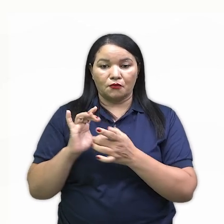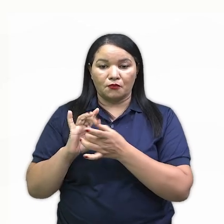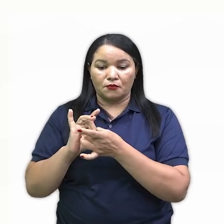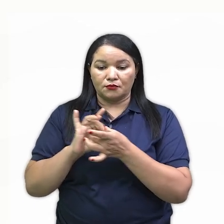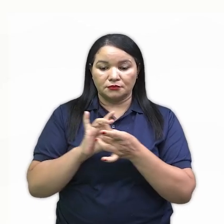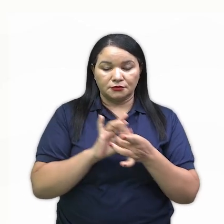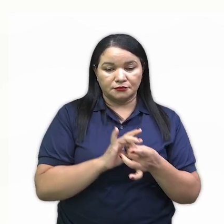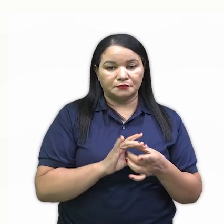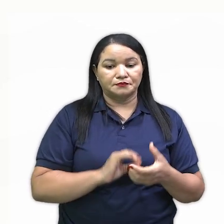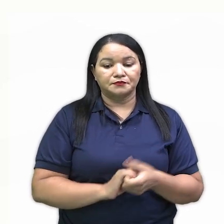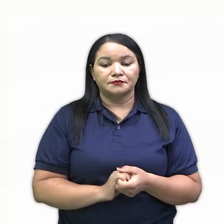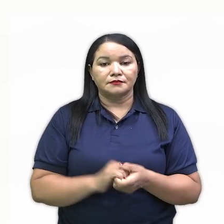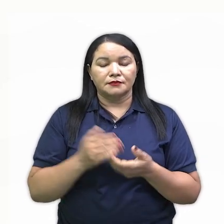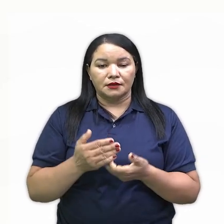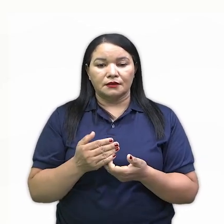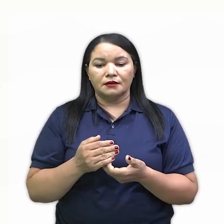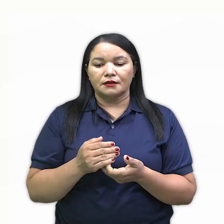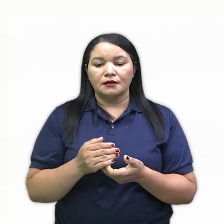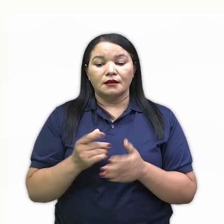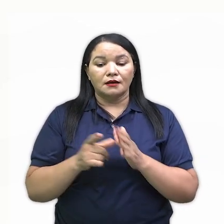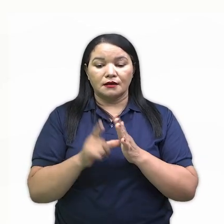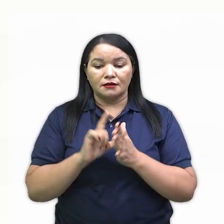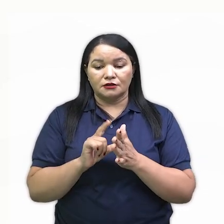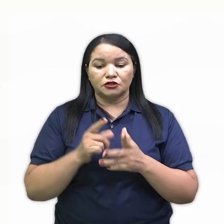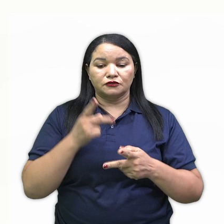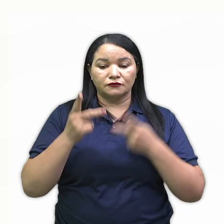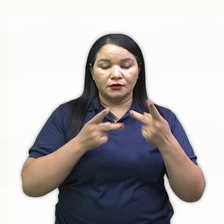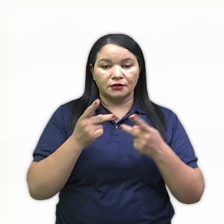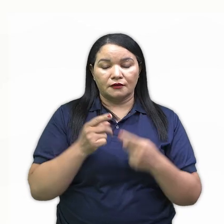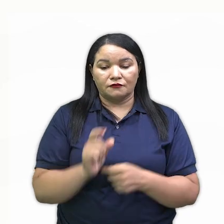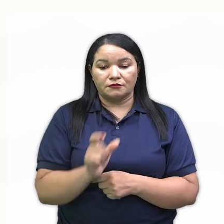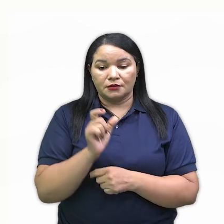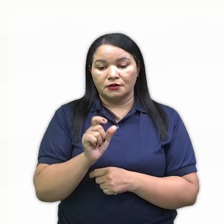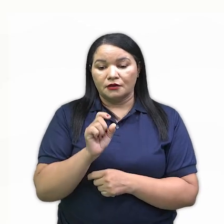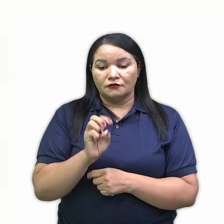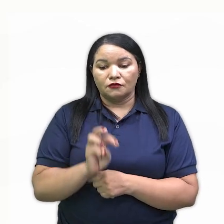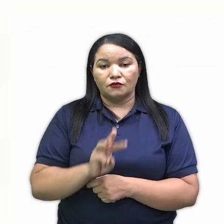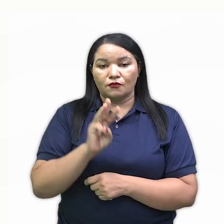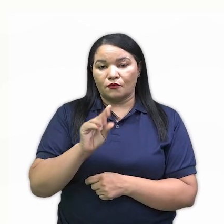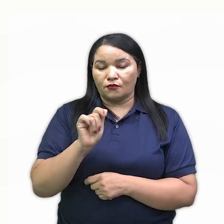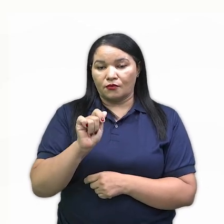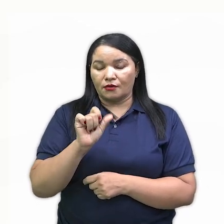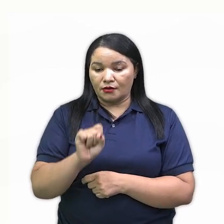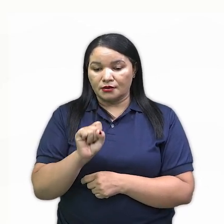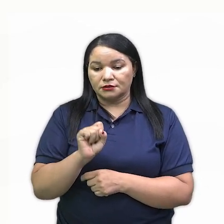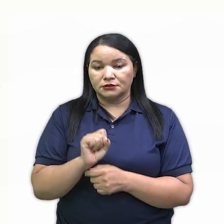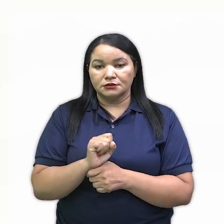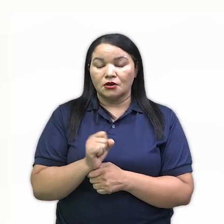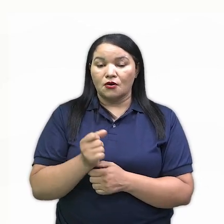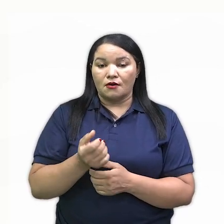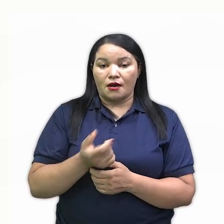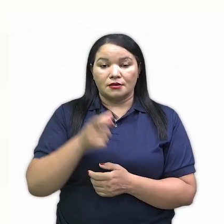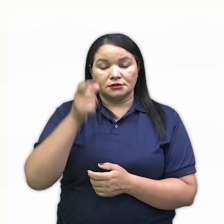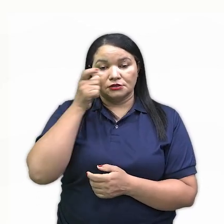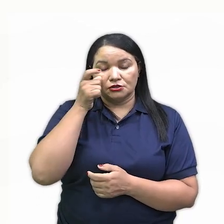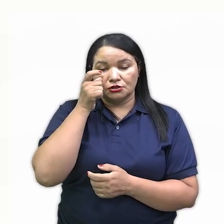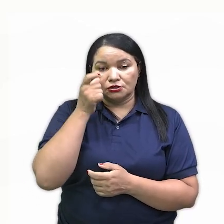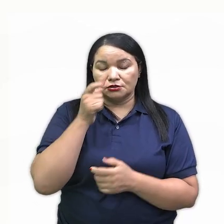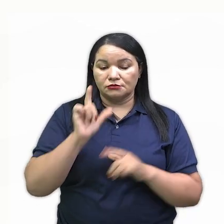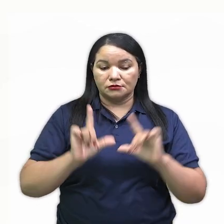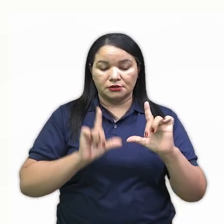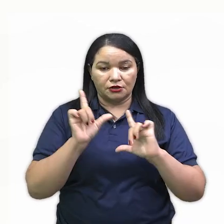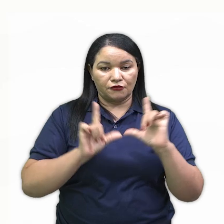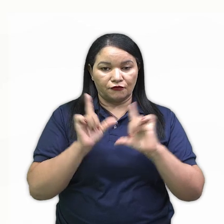assim, I was watching TV, eu estava assistindo TV, na negativa eu